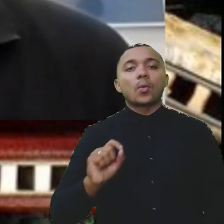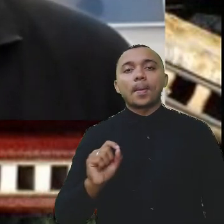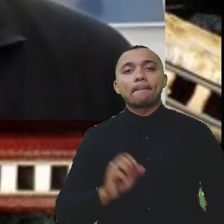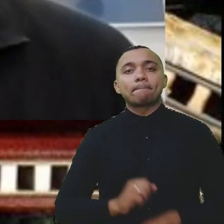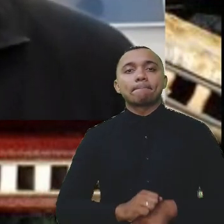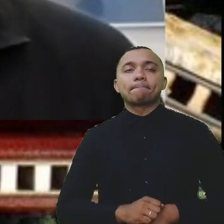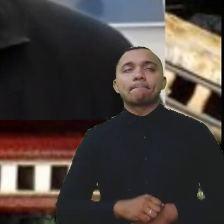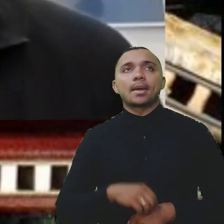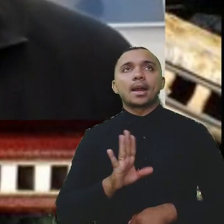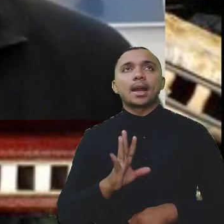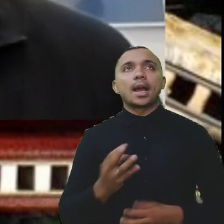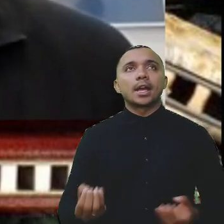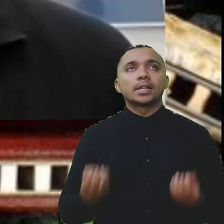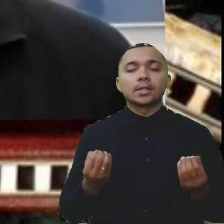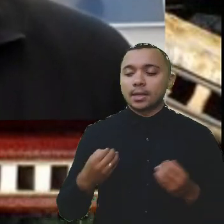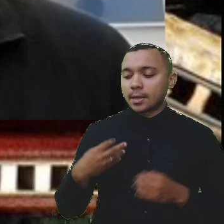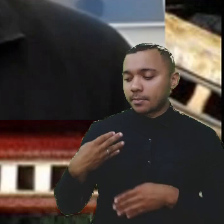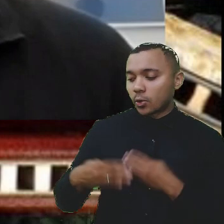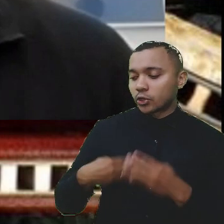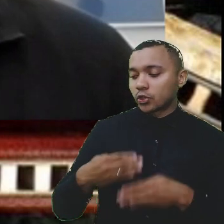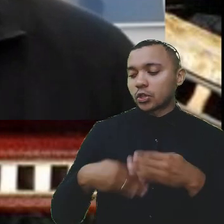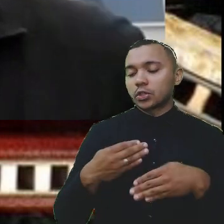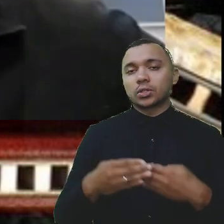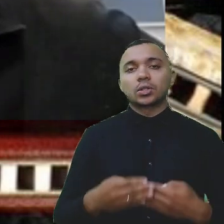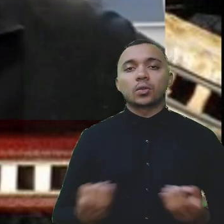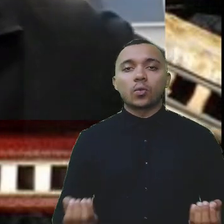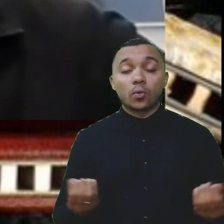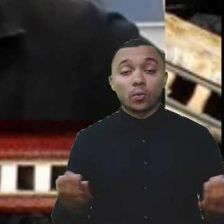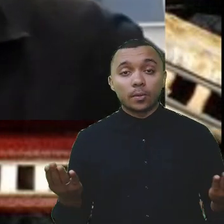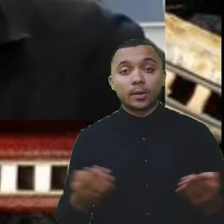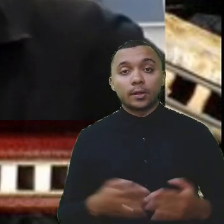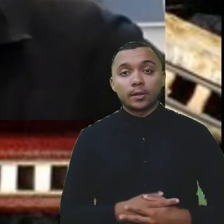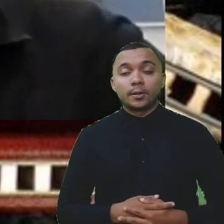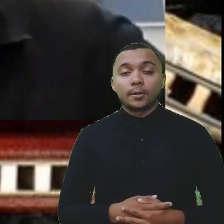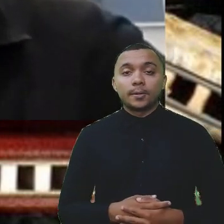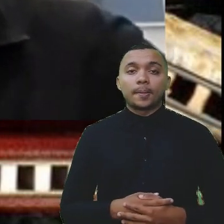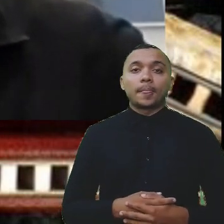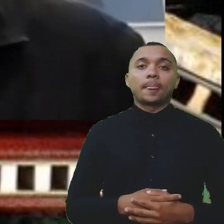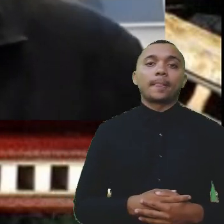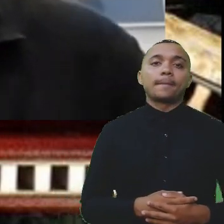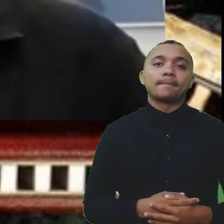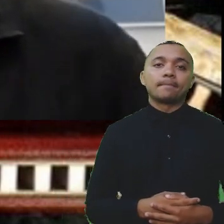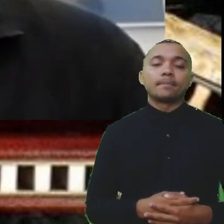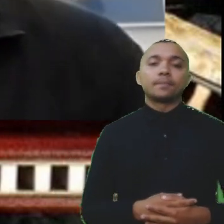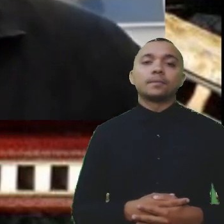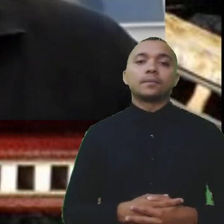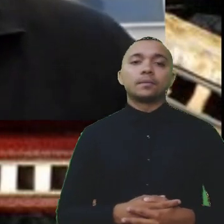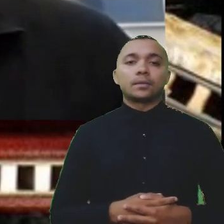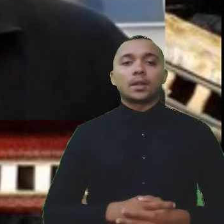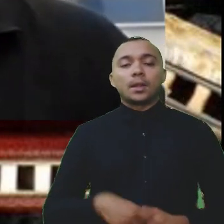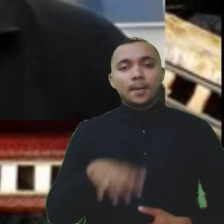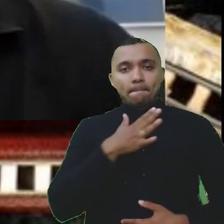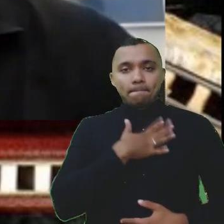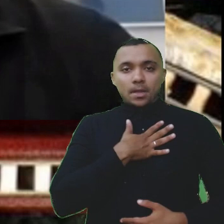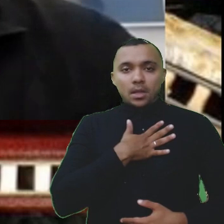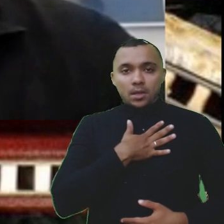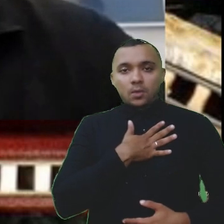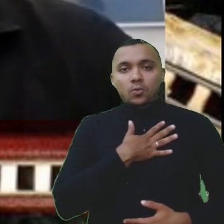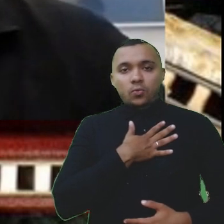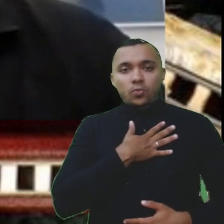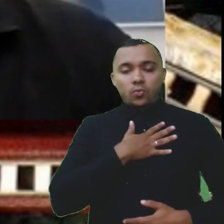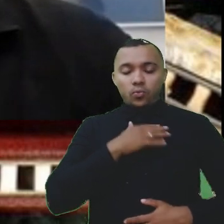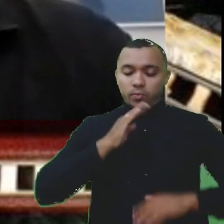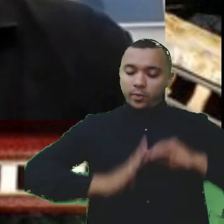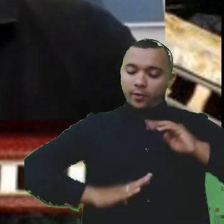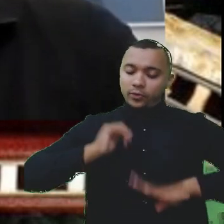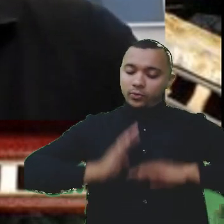que é esse processo aí, Zé? Olha, na verdade é o seguinte, na minha trilha artística